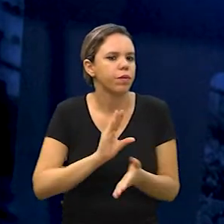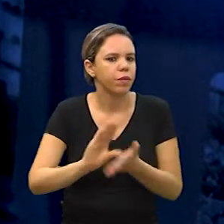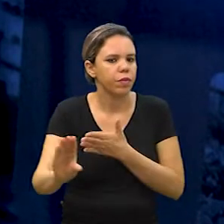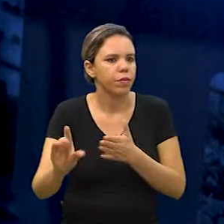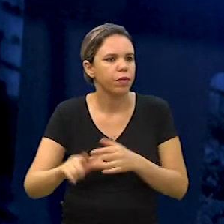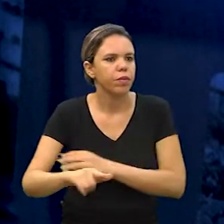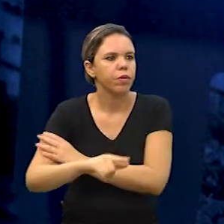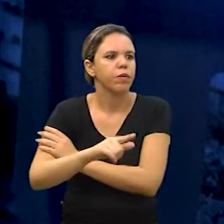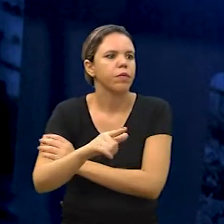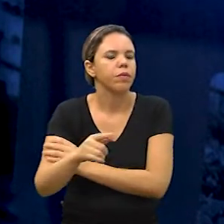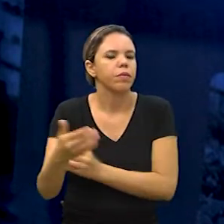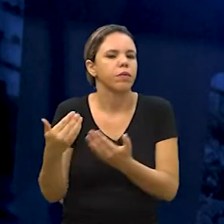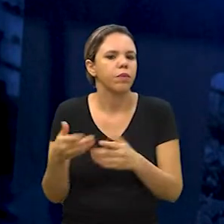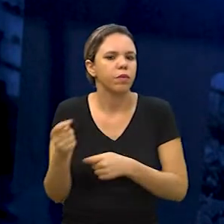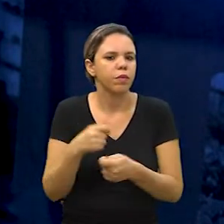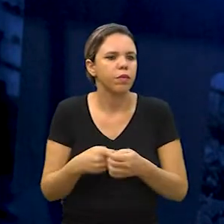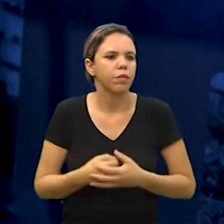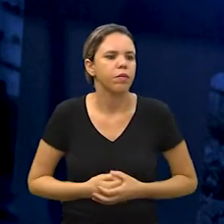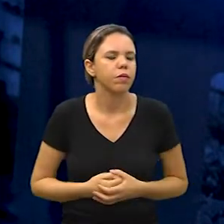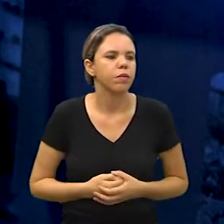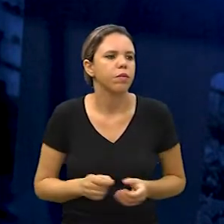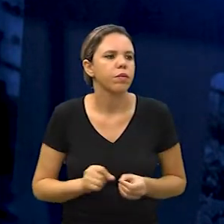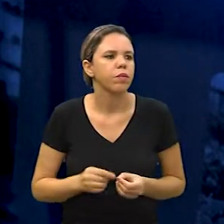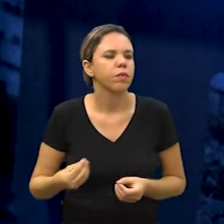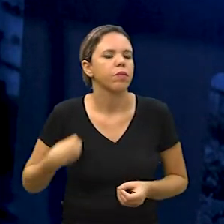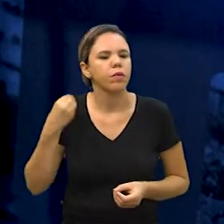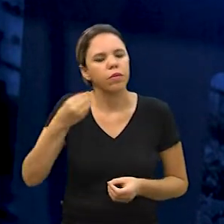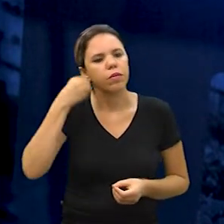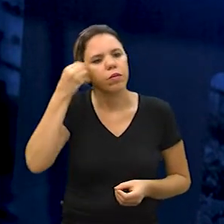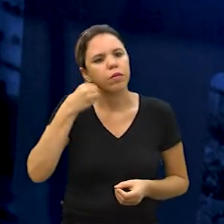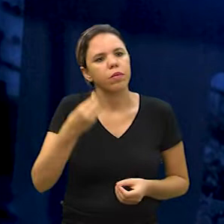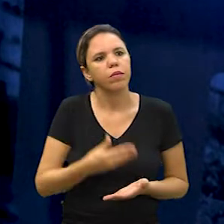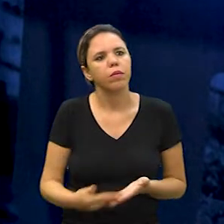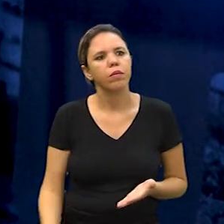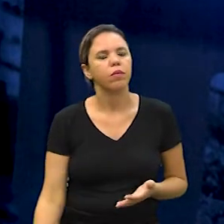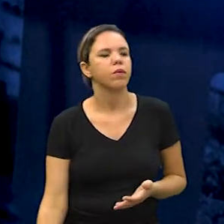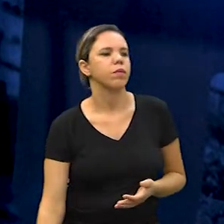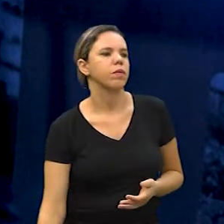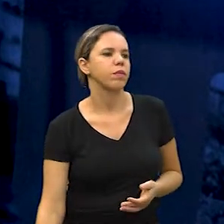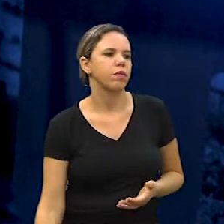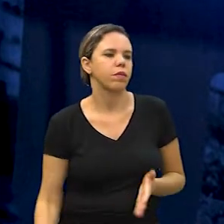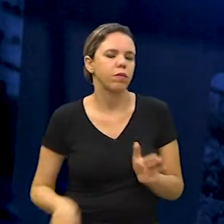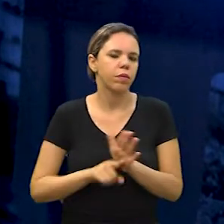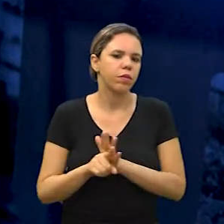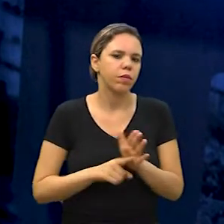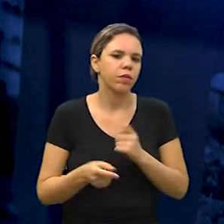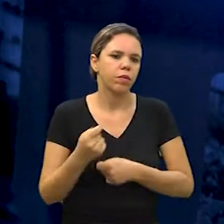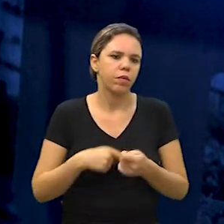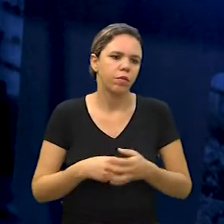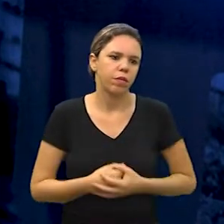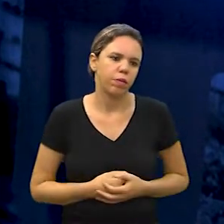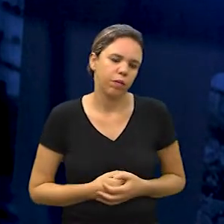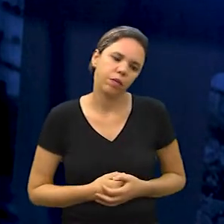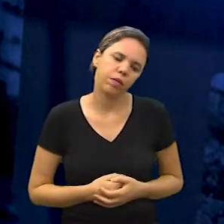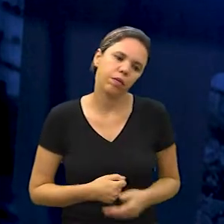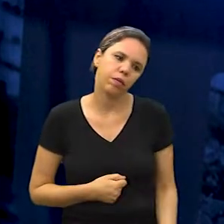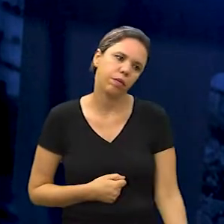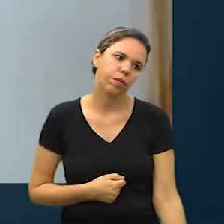vai investir, onde você vai abrir o seu negócio. Como que foi viver essa imersão e estudar todo esse